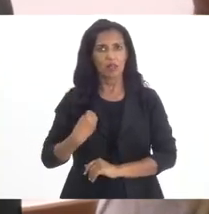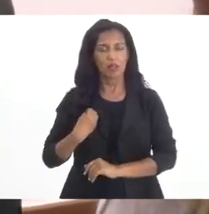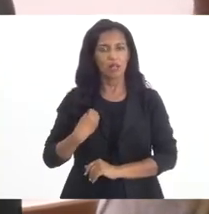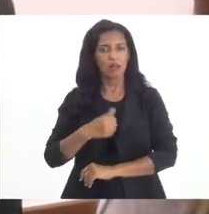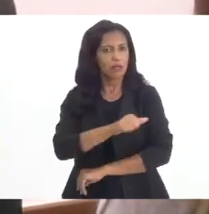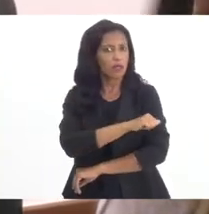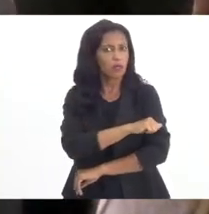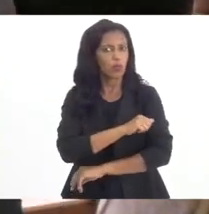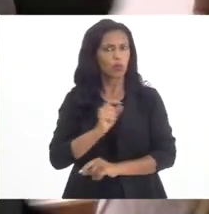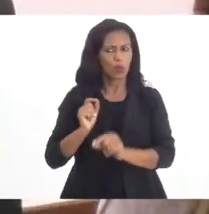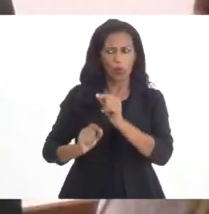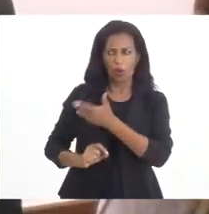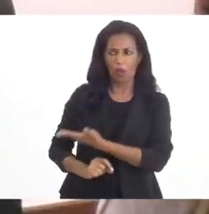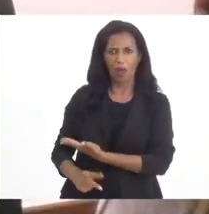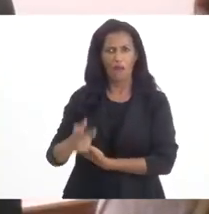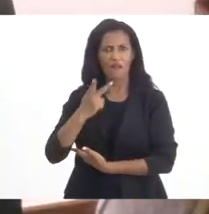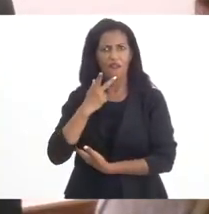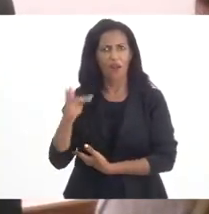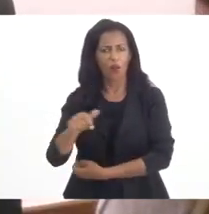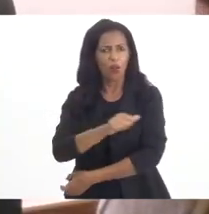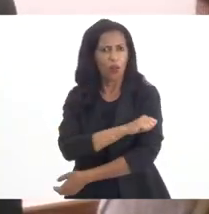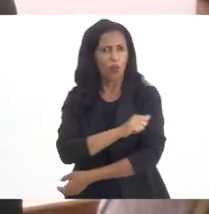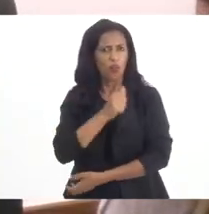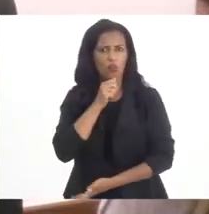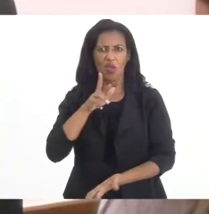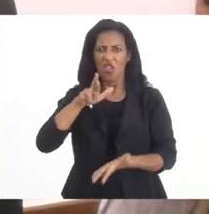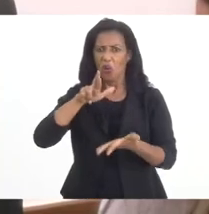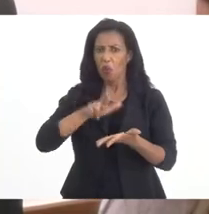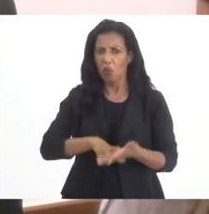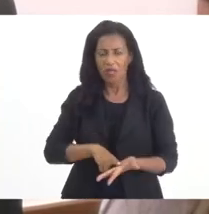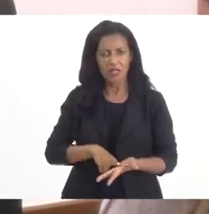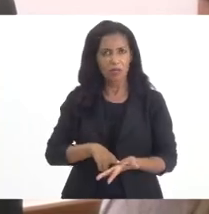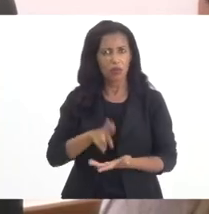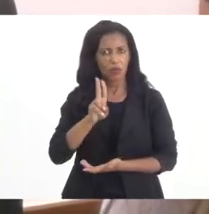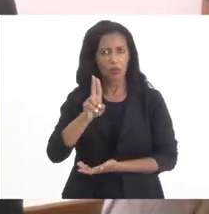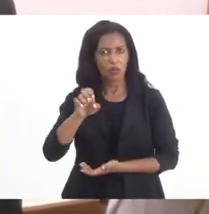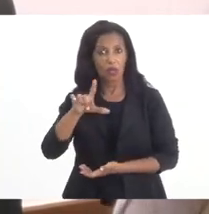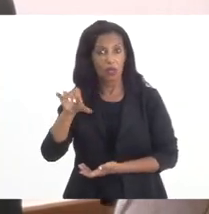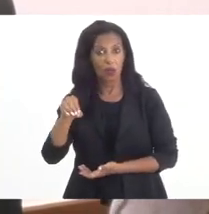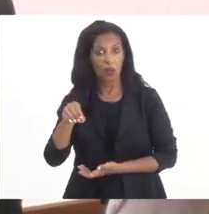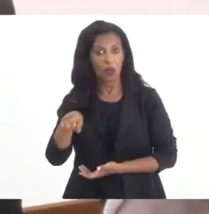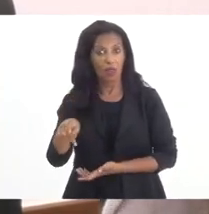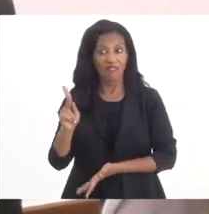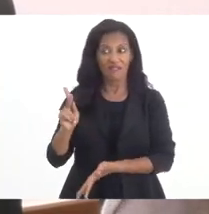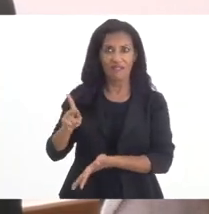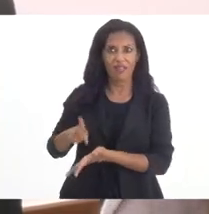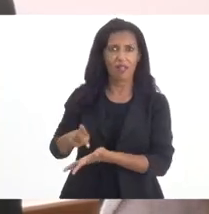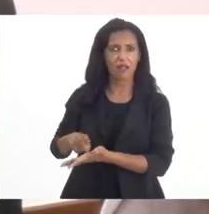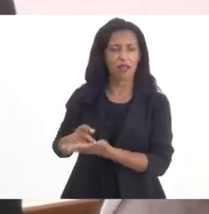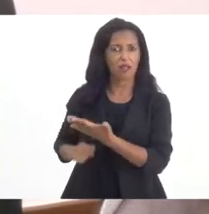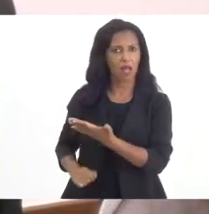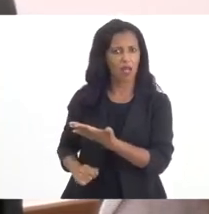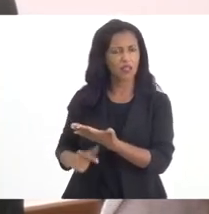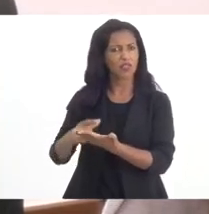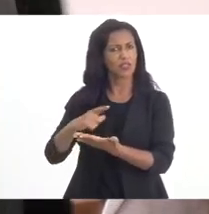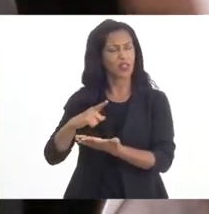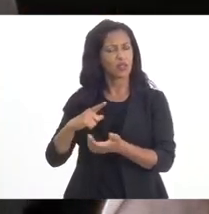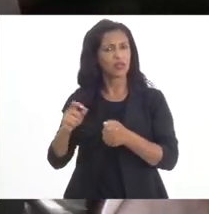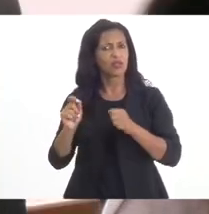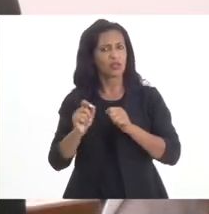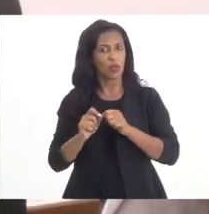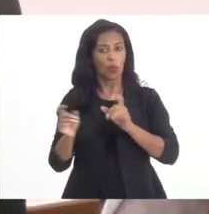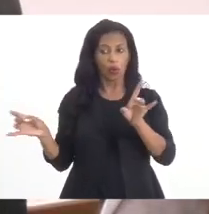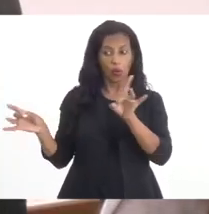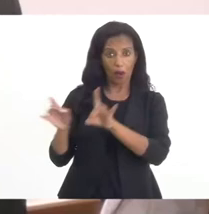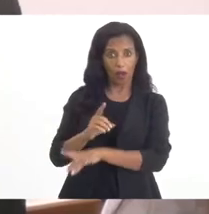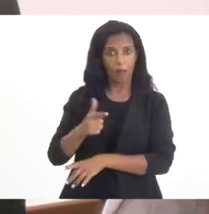O que a Isabela falou, que o aluno ele não tem reconhecimento na UESO, isso é completamente verdade. Eu tive que fazer, quando eu